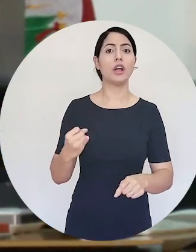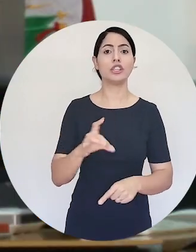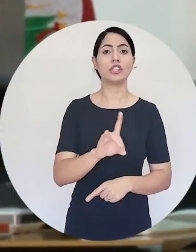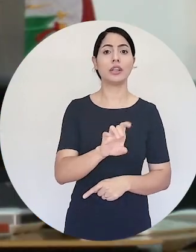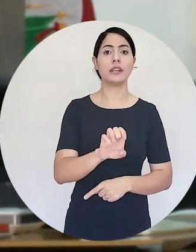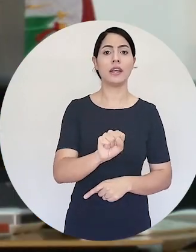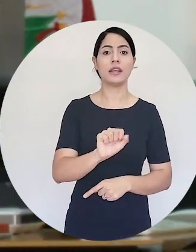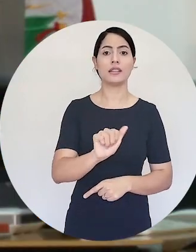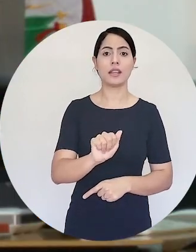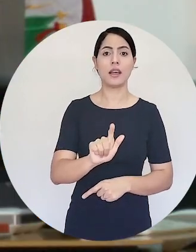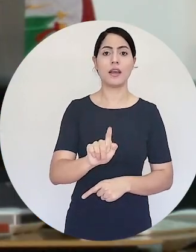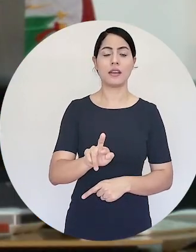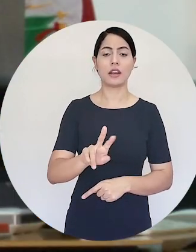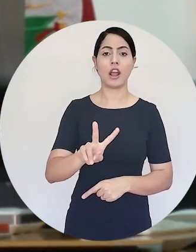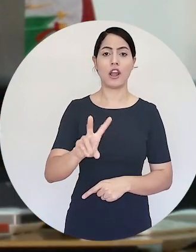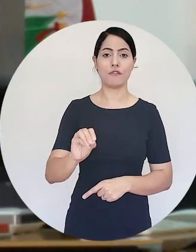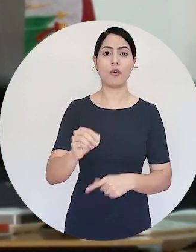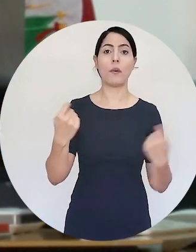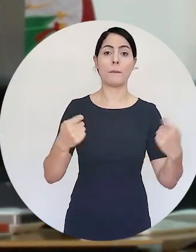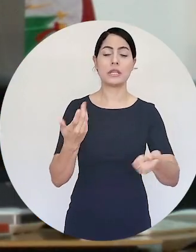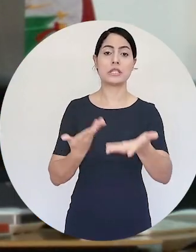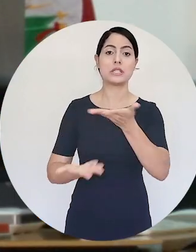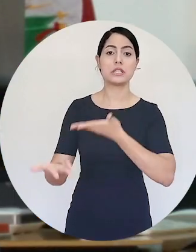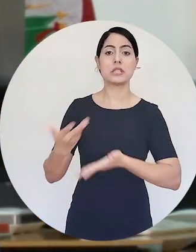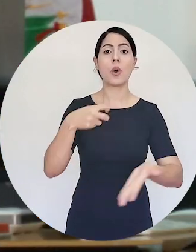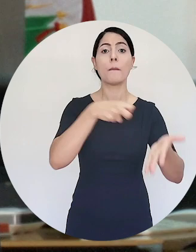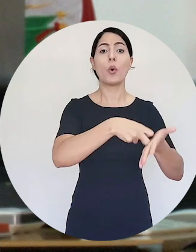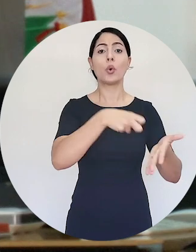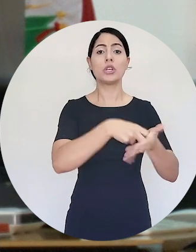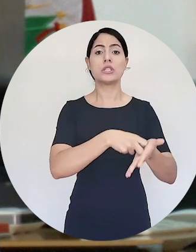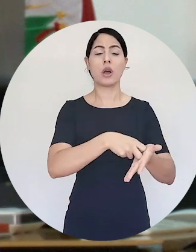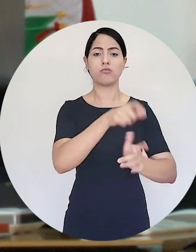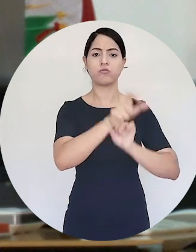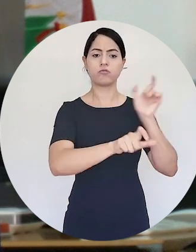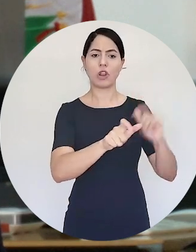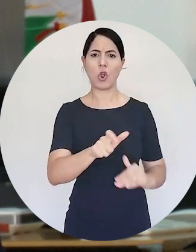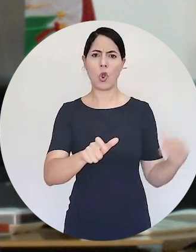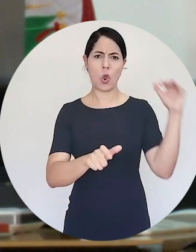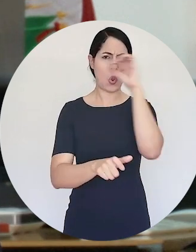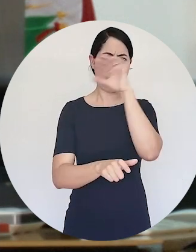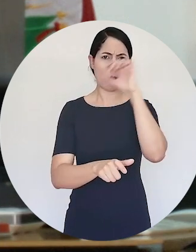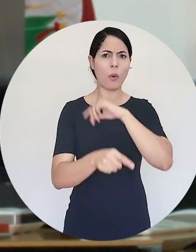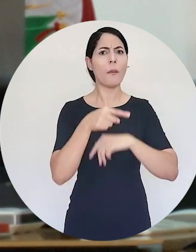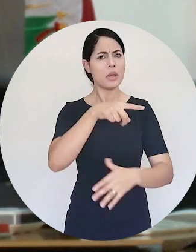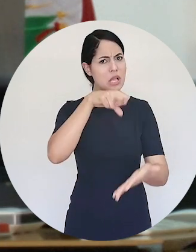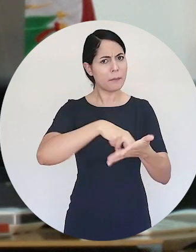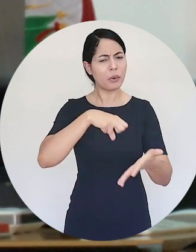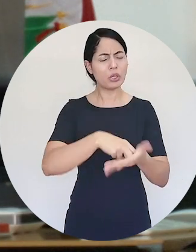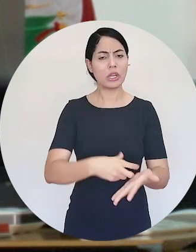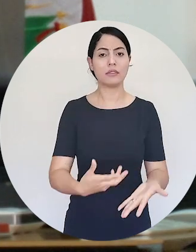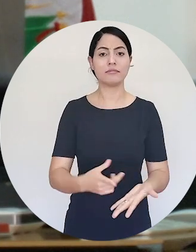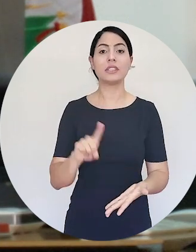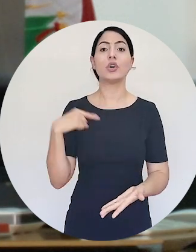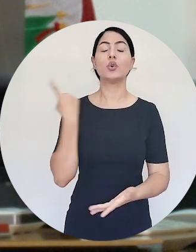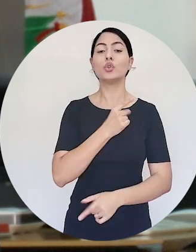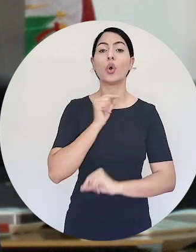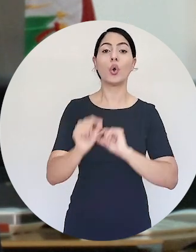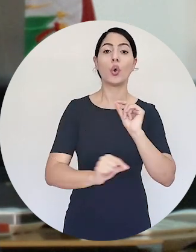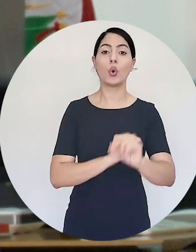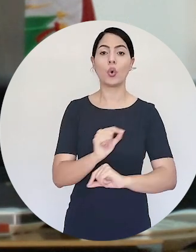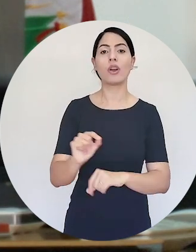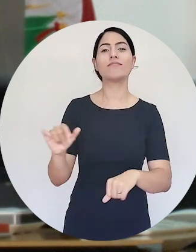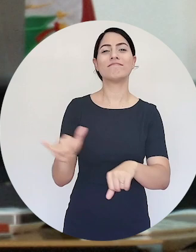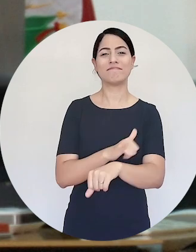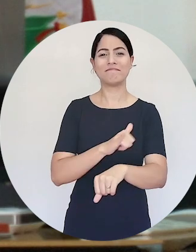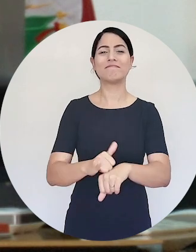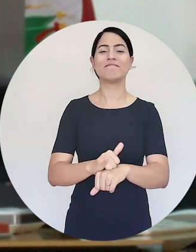desagravos. Os agravos são importantes, mas nós temos que construir uma dinâmica de punir quem abusa do seu poder, e com